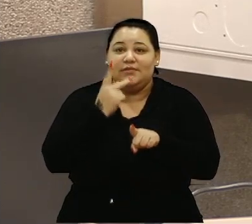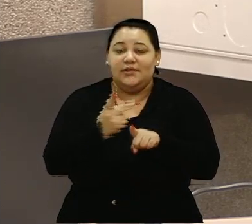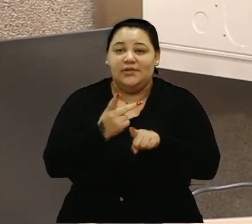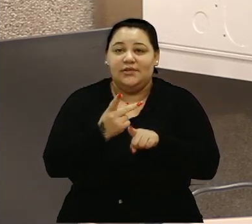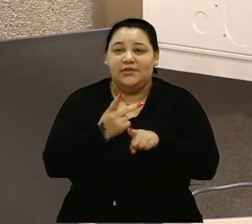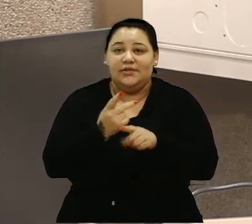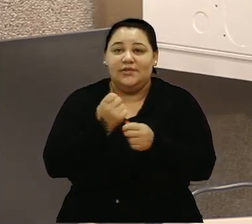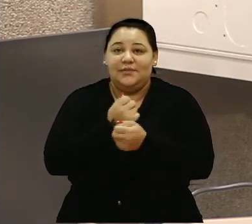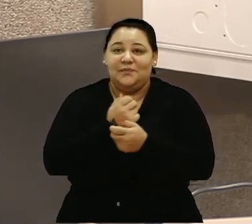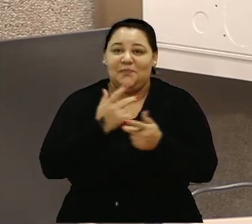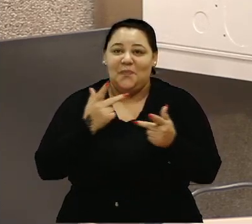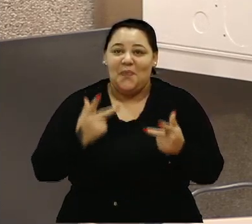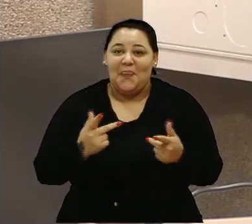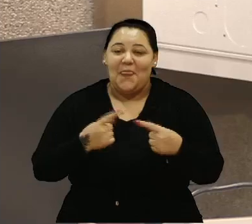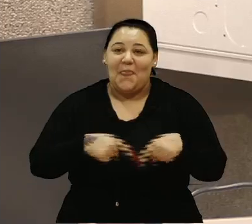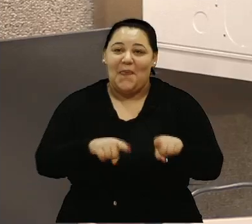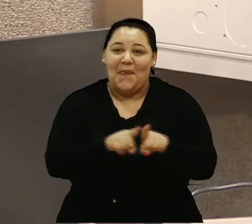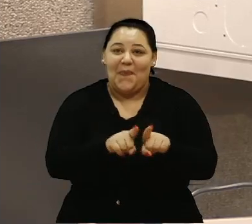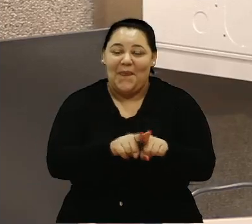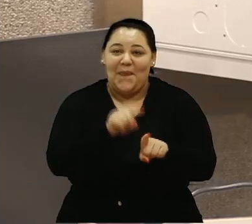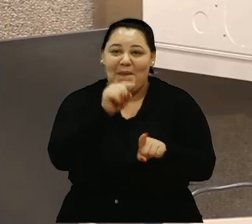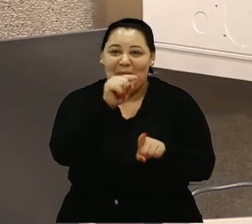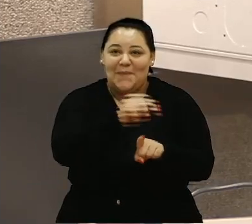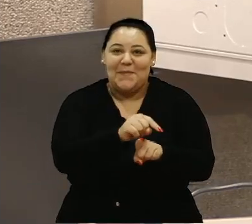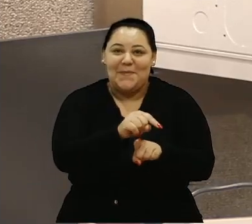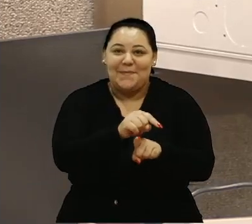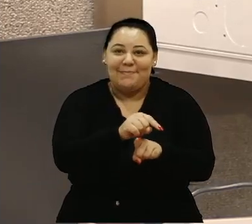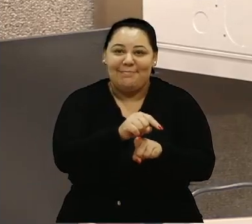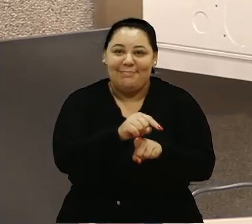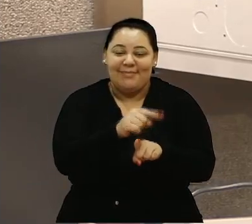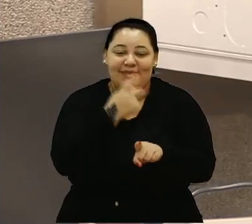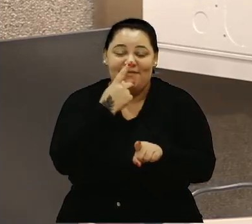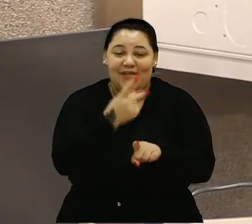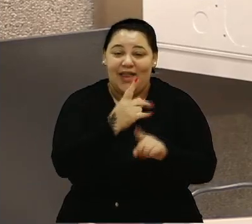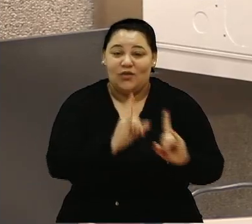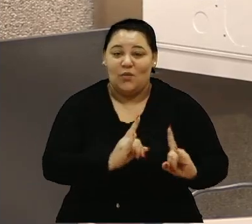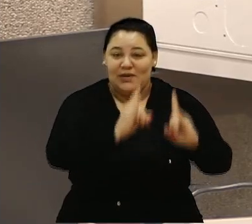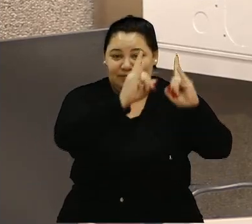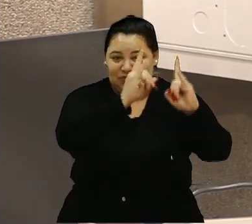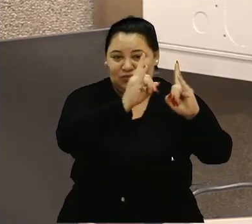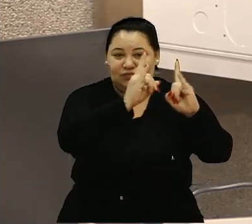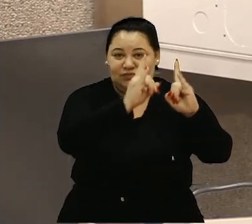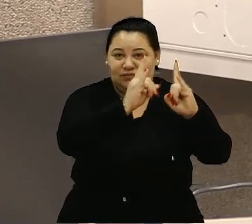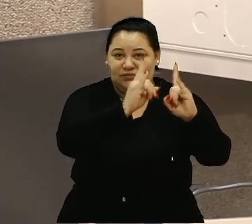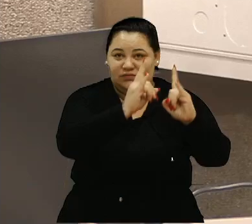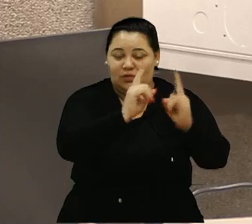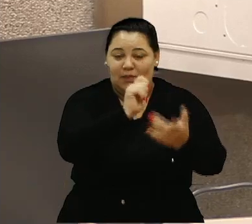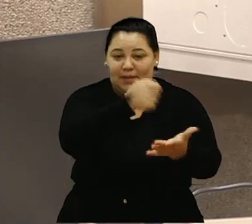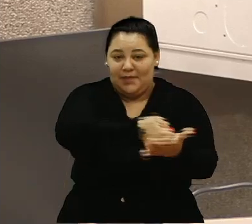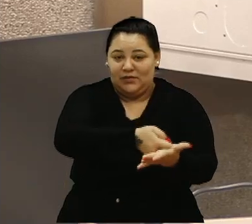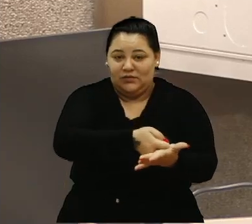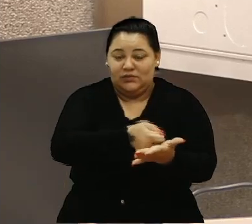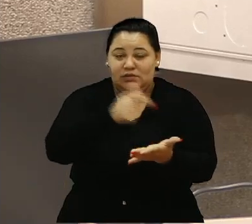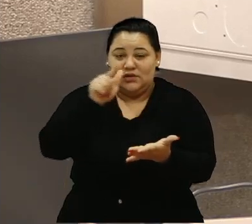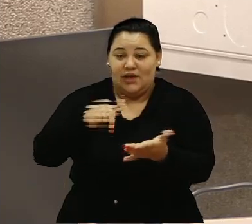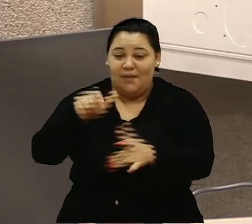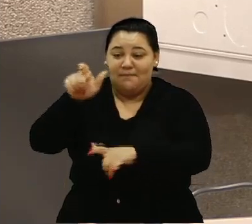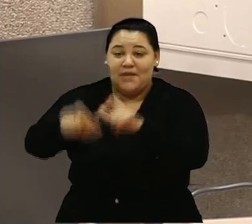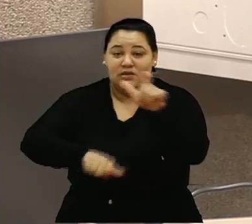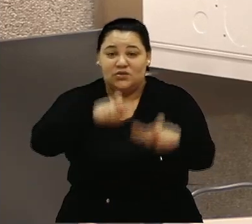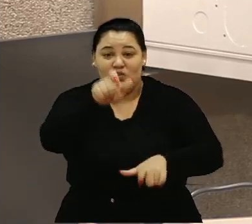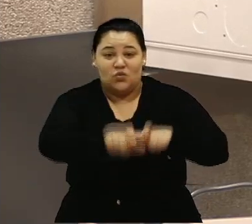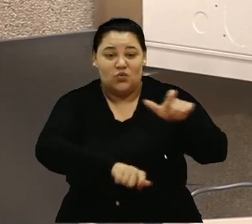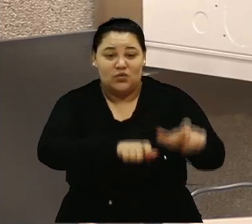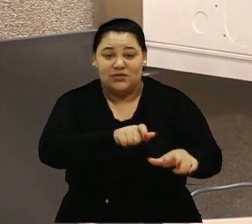condomínio superam o valor da prestação do apartamento. Exatamente. E são pessoas que simplesmente não